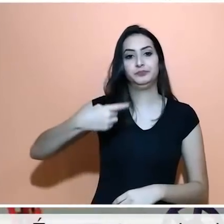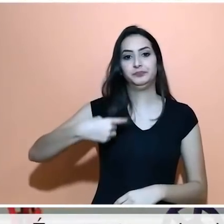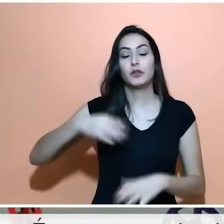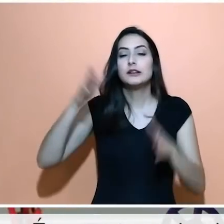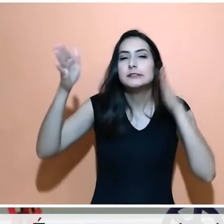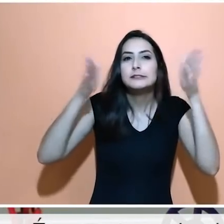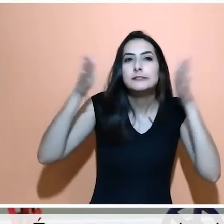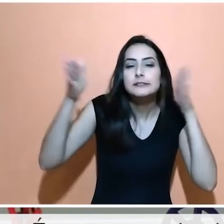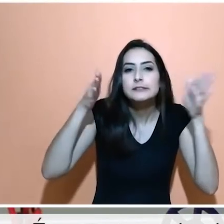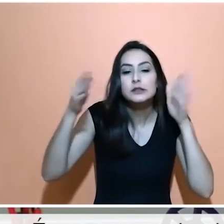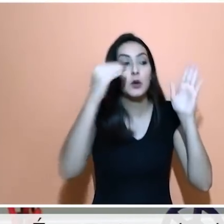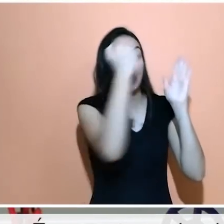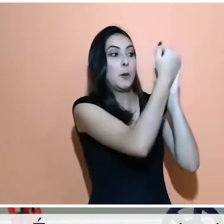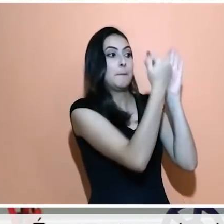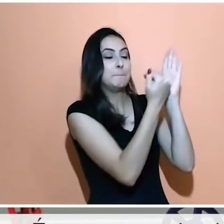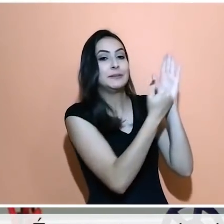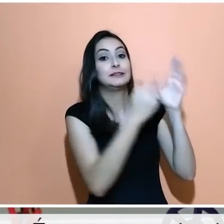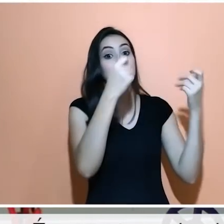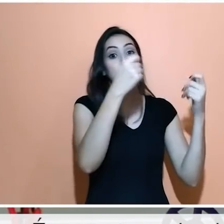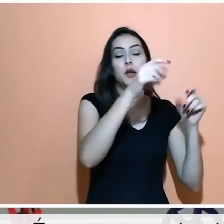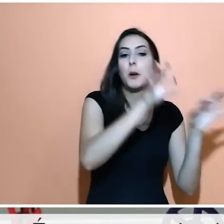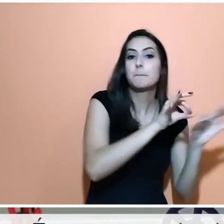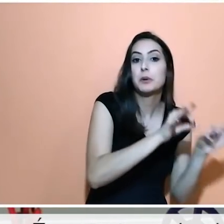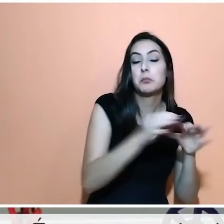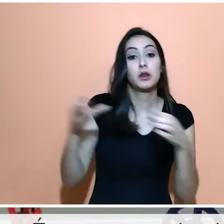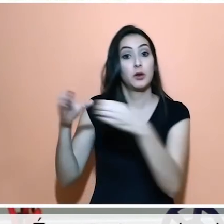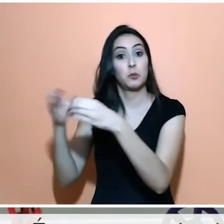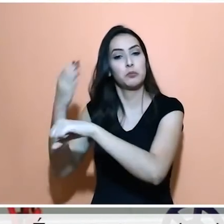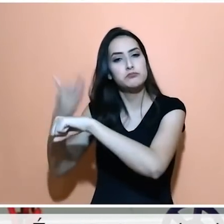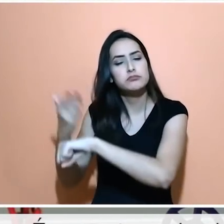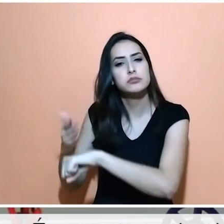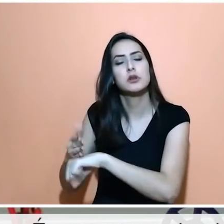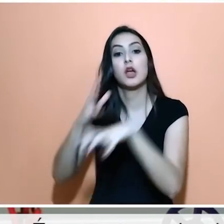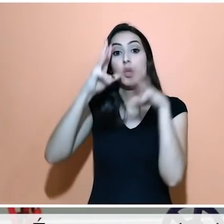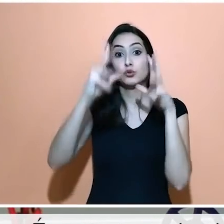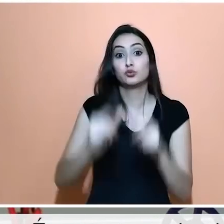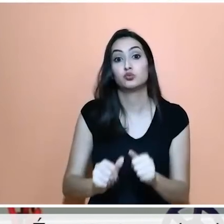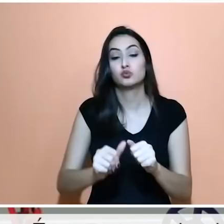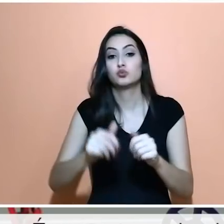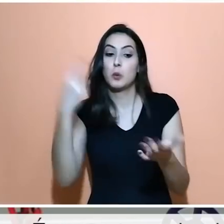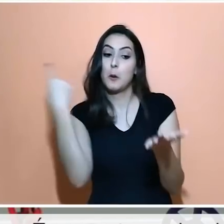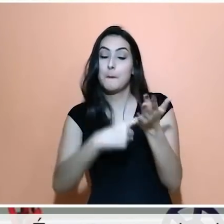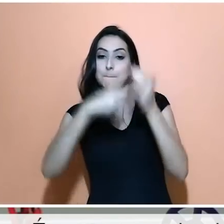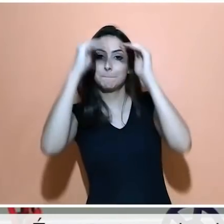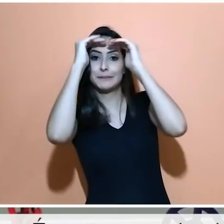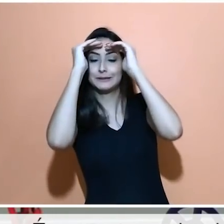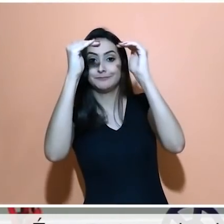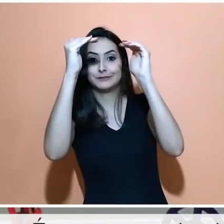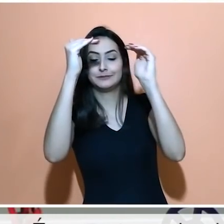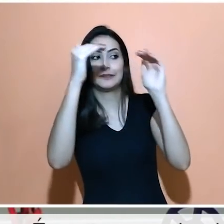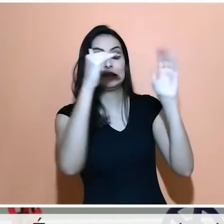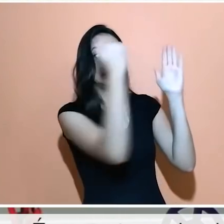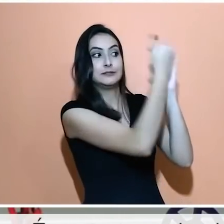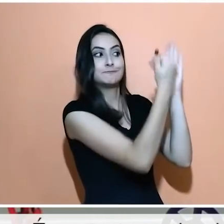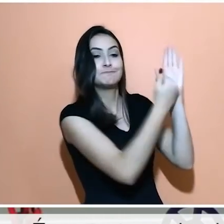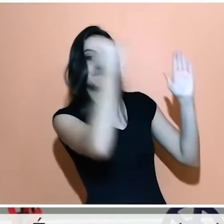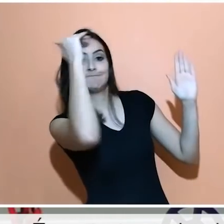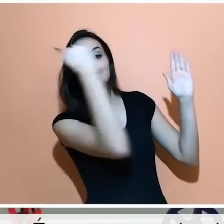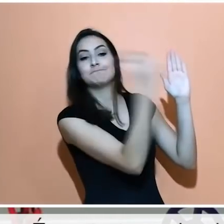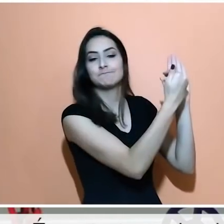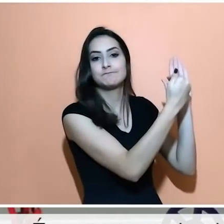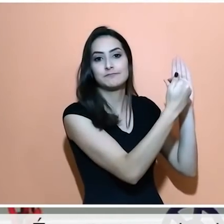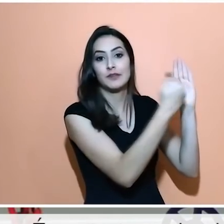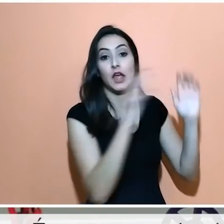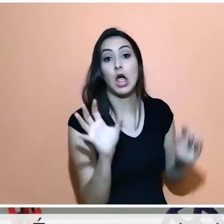presenciais. É uma etapa de elaboração de protocolos e de treinamento das equipes das unidades para cumprirmos com